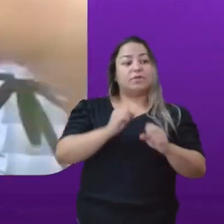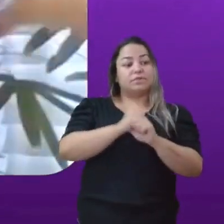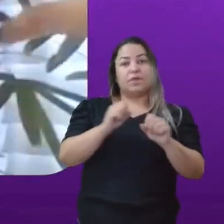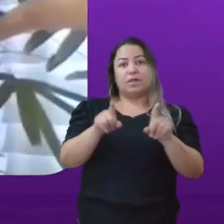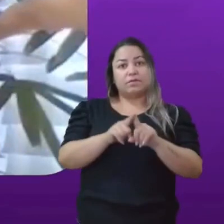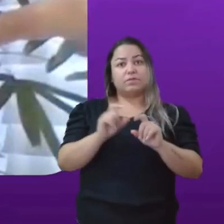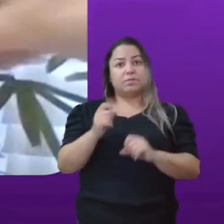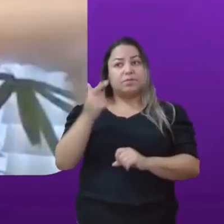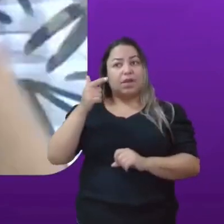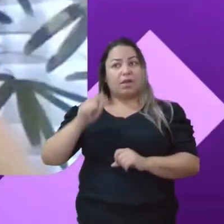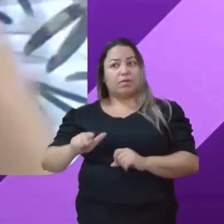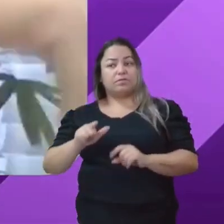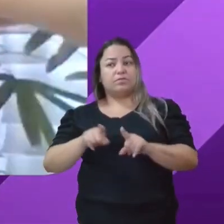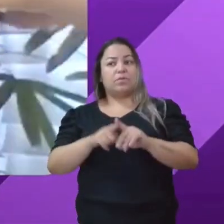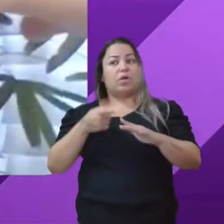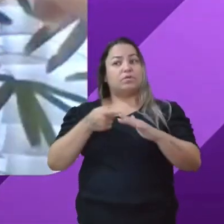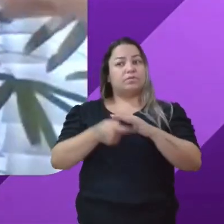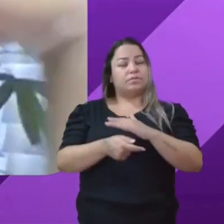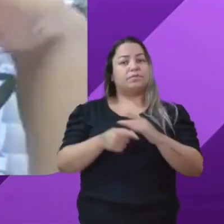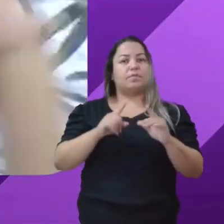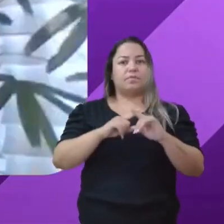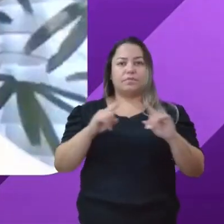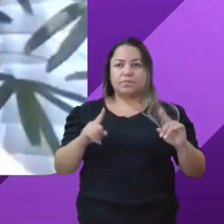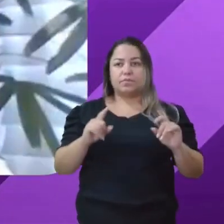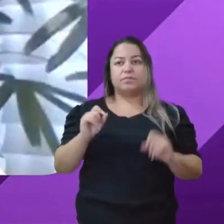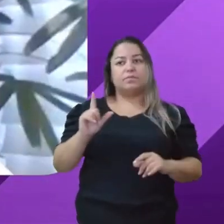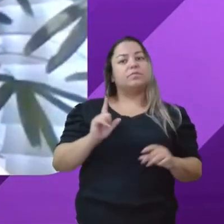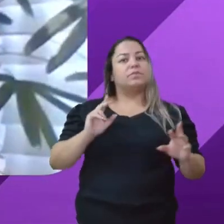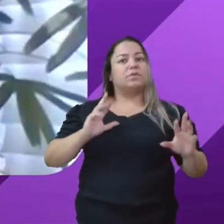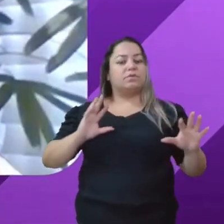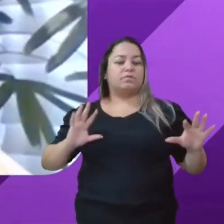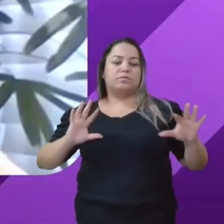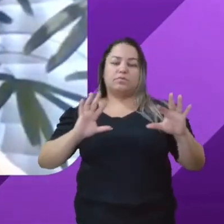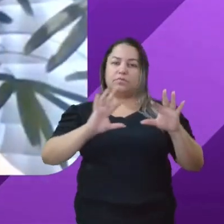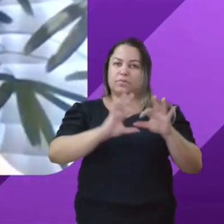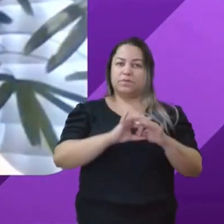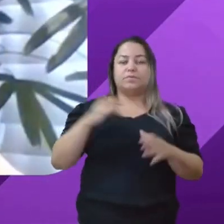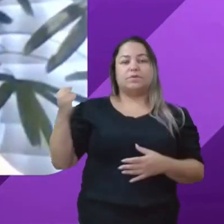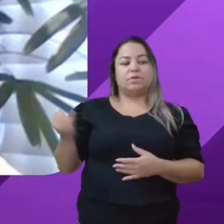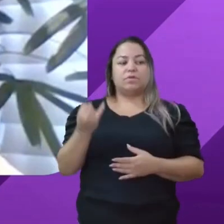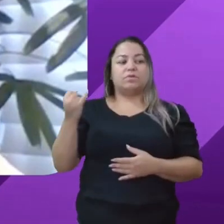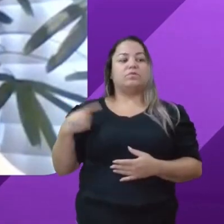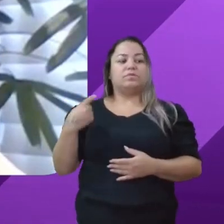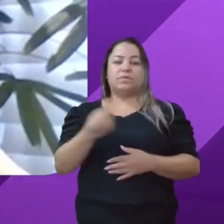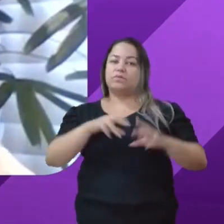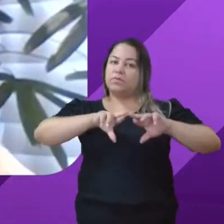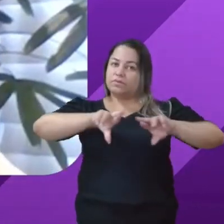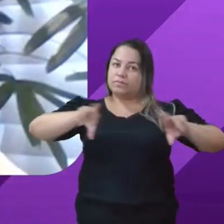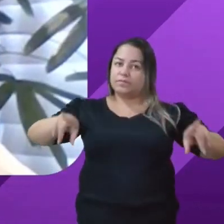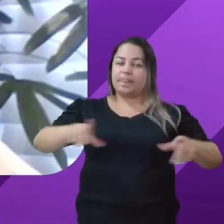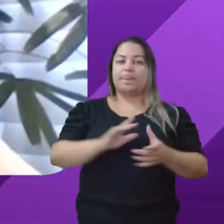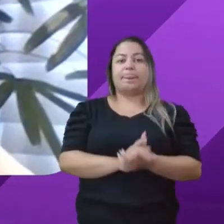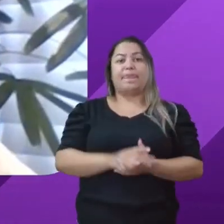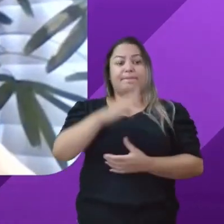econômica e a capacidade contributiva. Embora elas estejam relacionadas, é importante que a gente faça essa diferenciação,